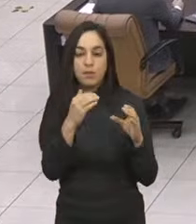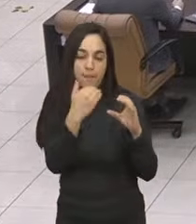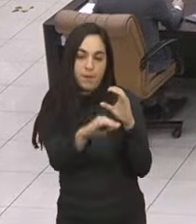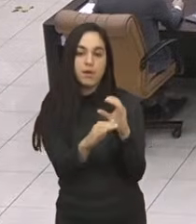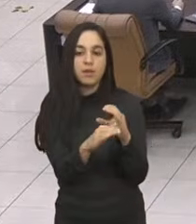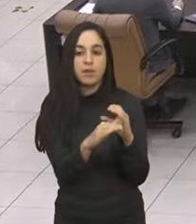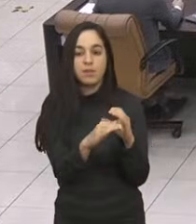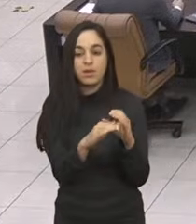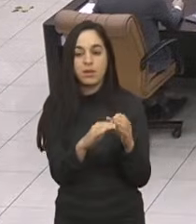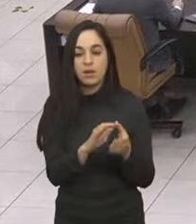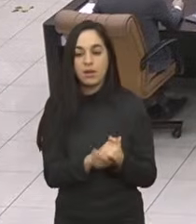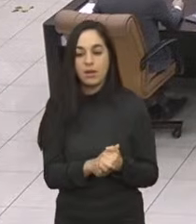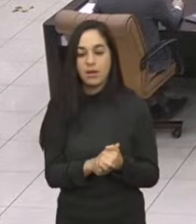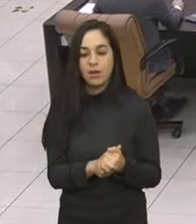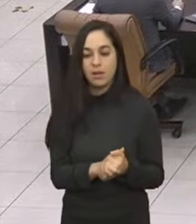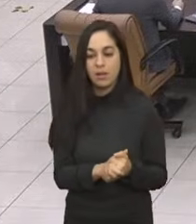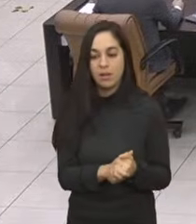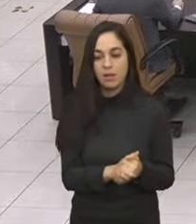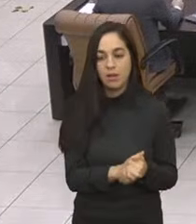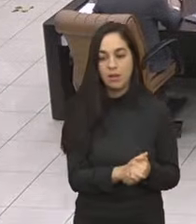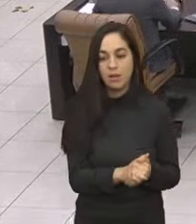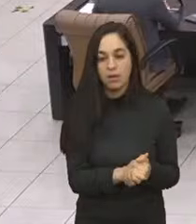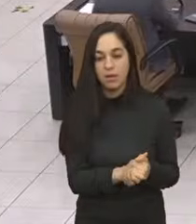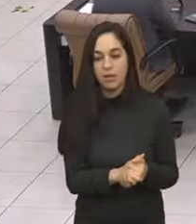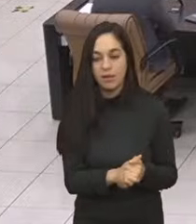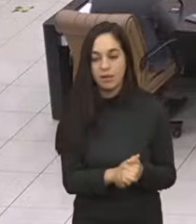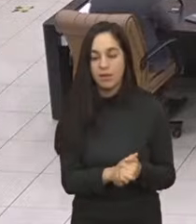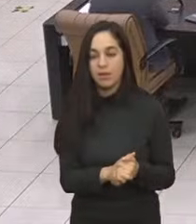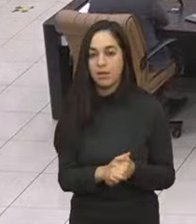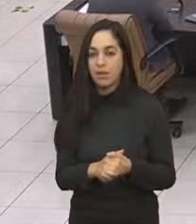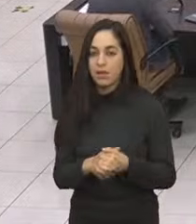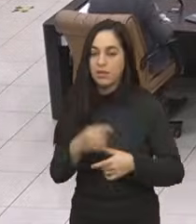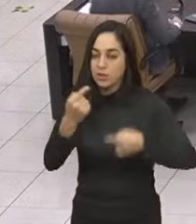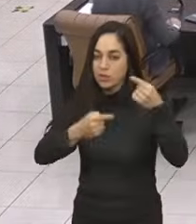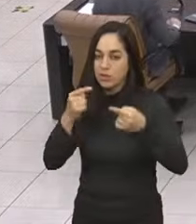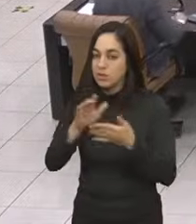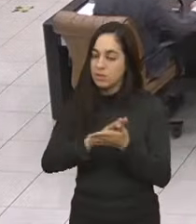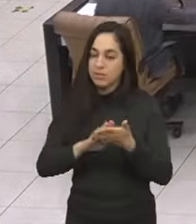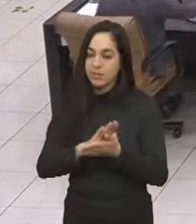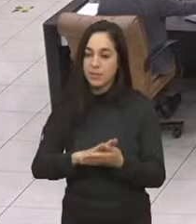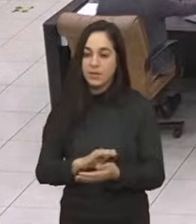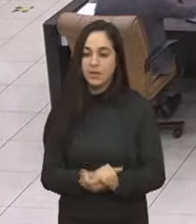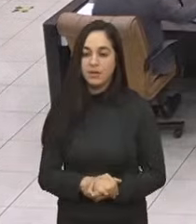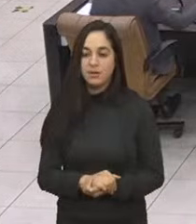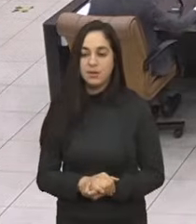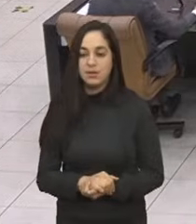E a pergunta é... O requerimento não tem discussão, por favor.